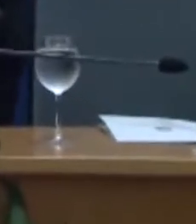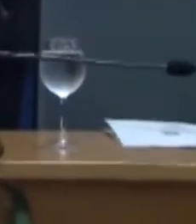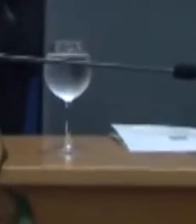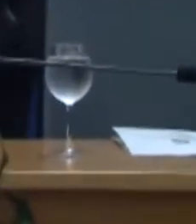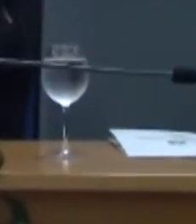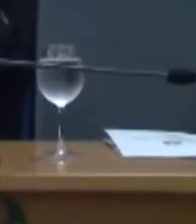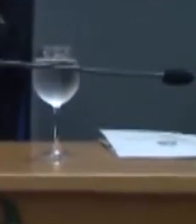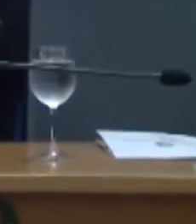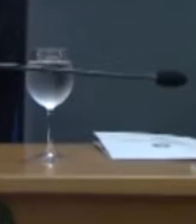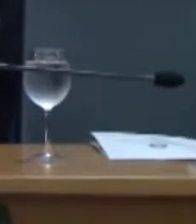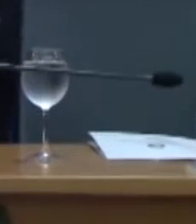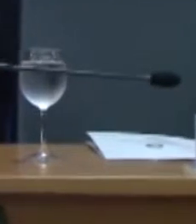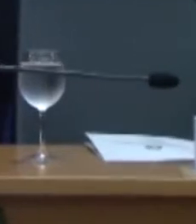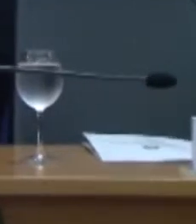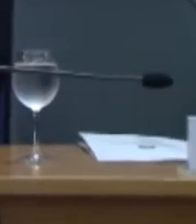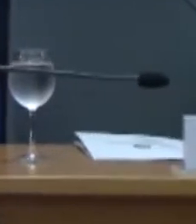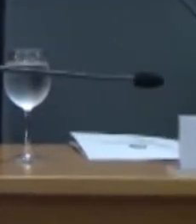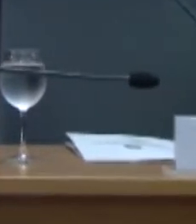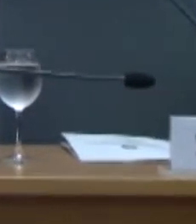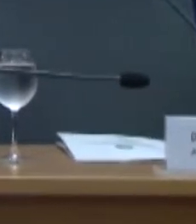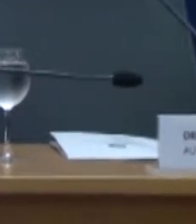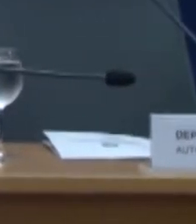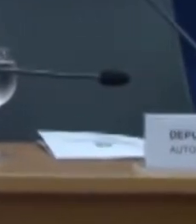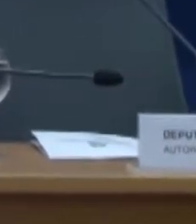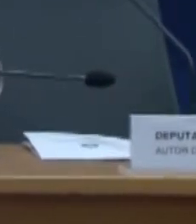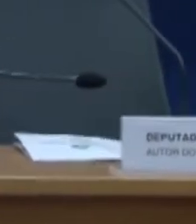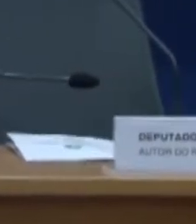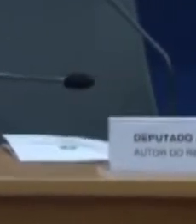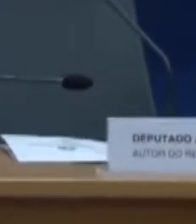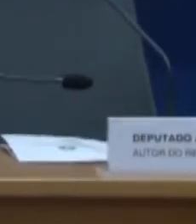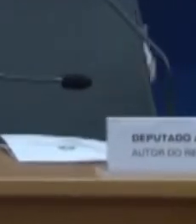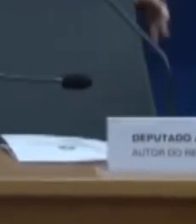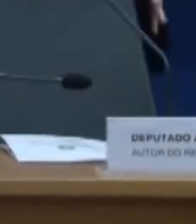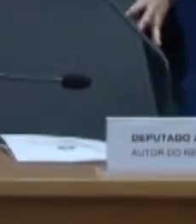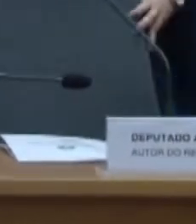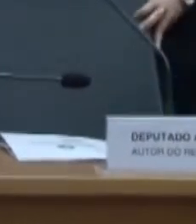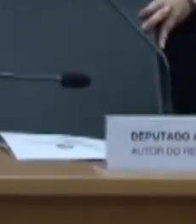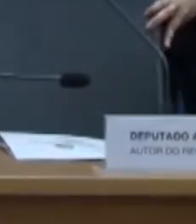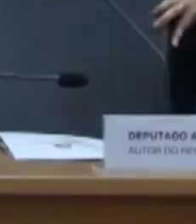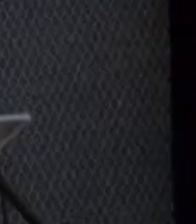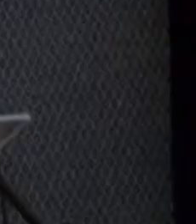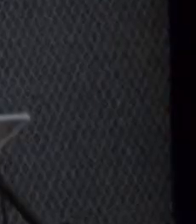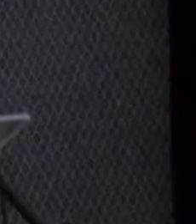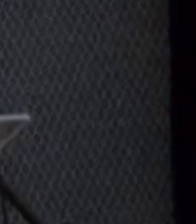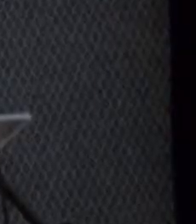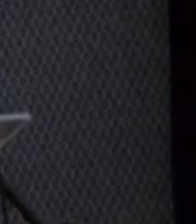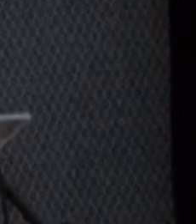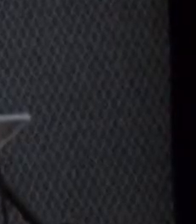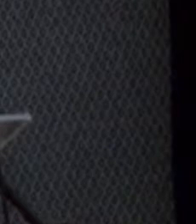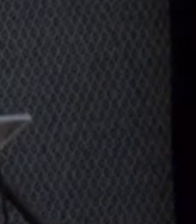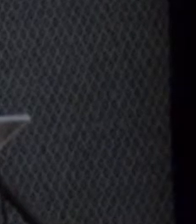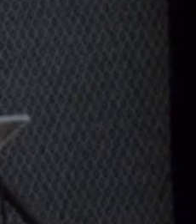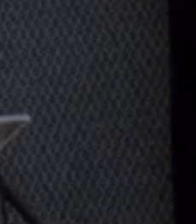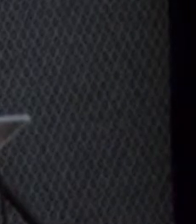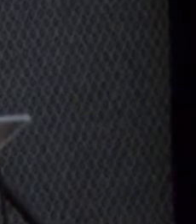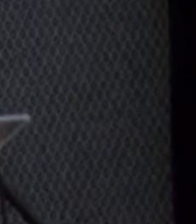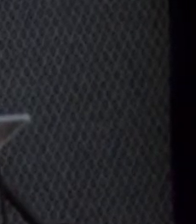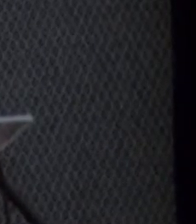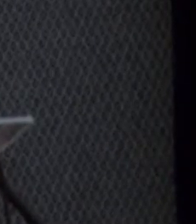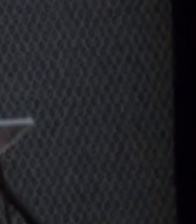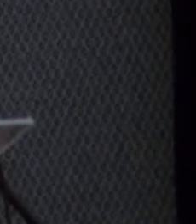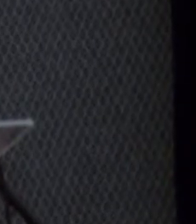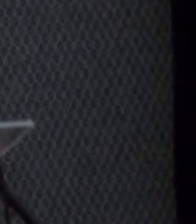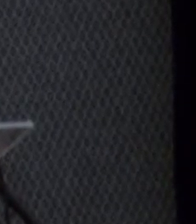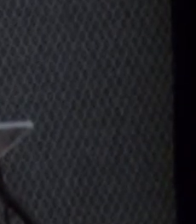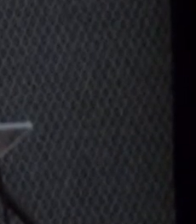O presidente, primeiro secretário da mesa diretora da Assembleia Legislativa do Estado do Ceará, o excelentíssimo